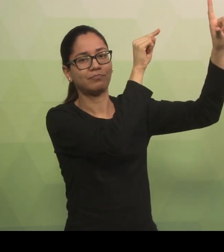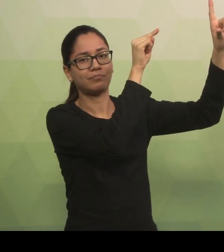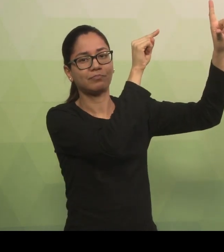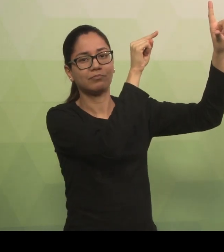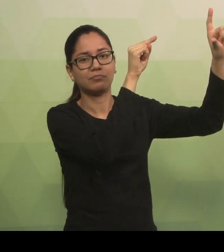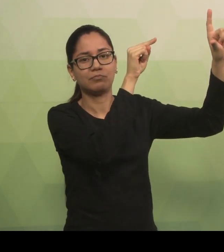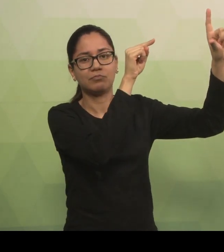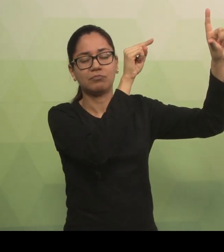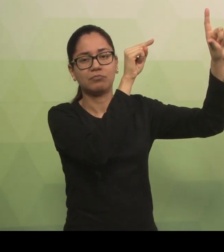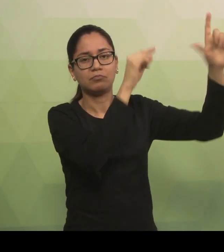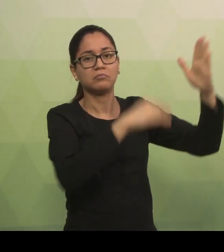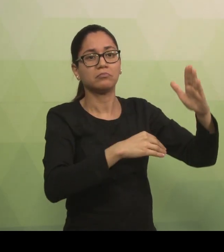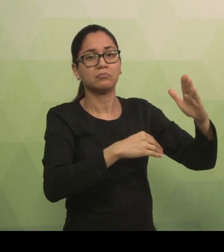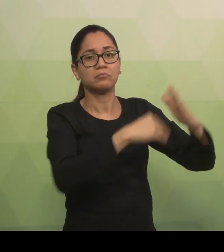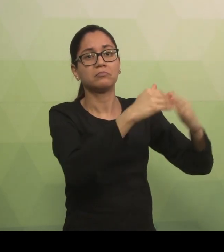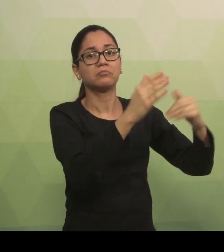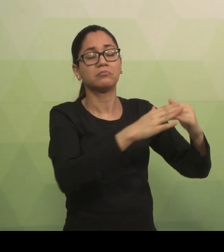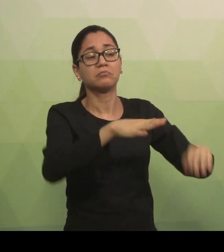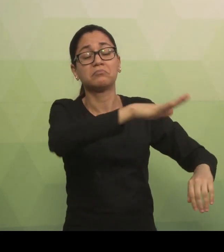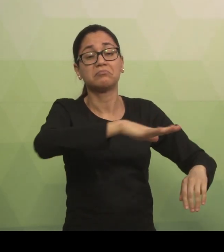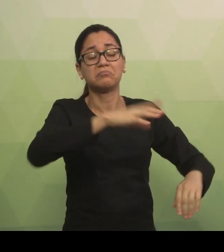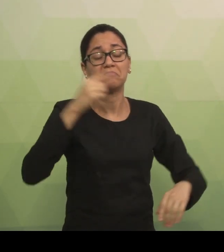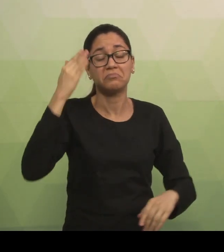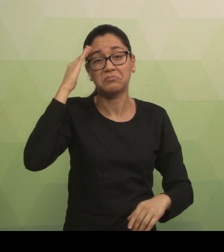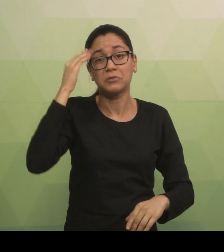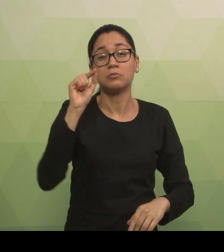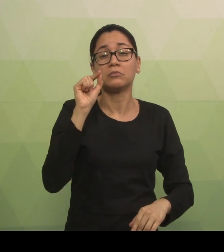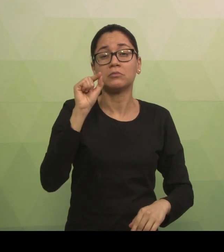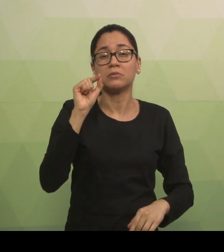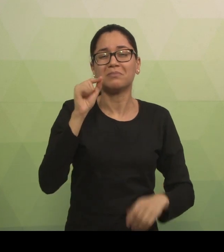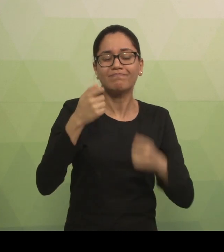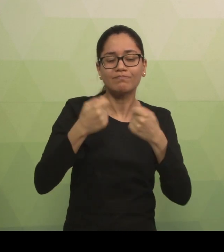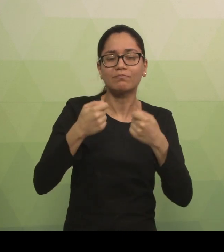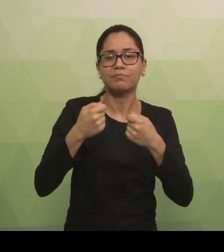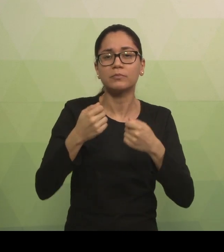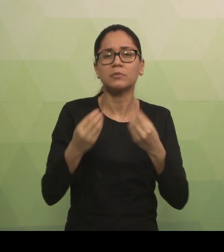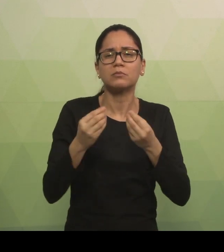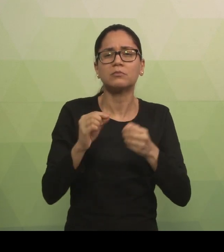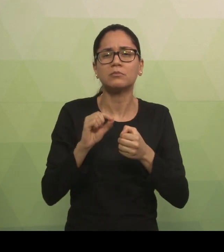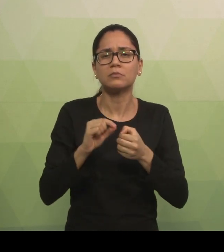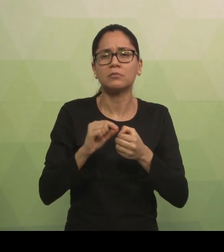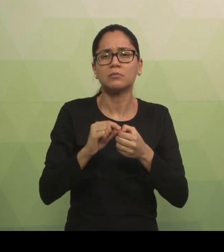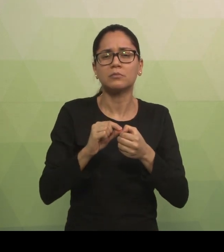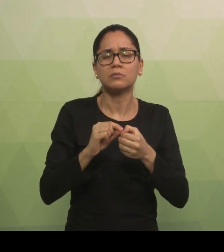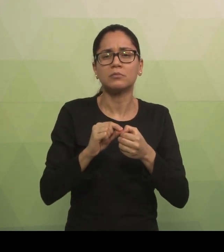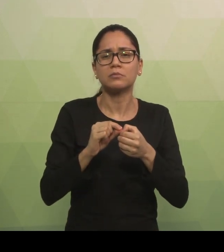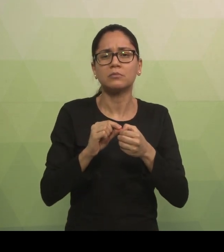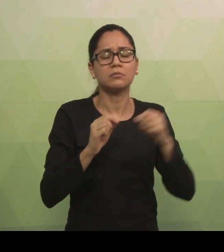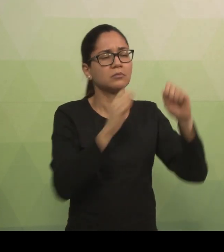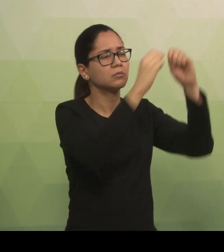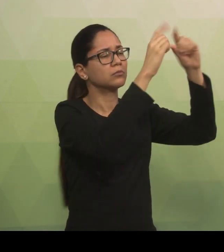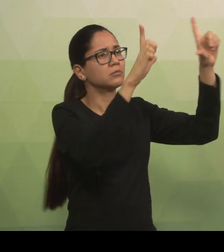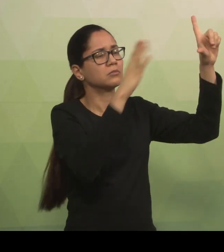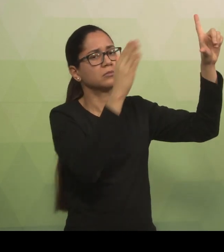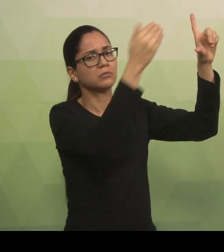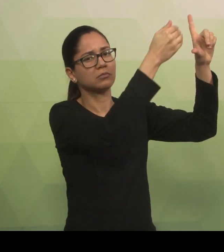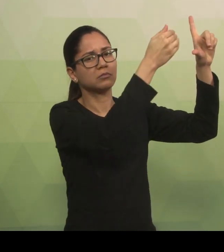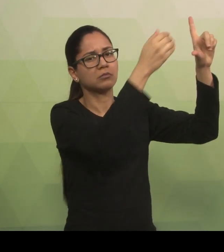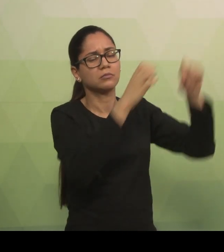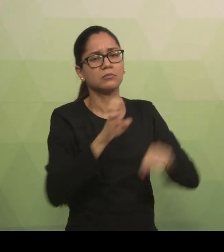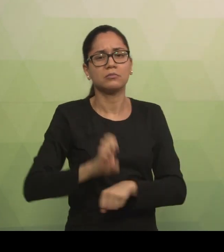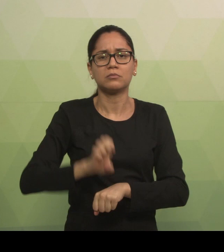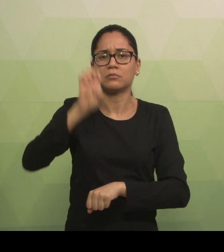as suas necessidades com relação ao produto. Mas como produzir interfaces ergonômicas? Precisamos ter em